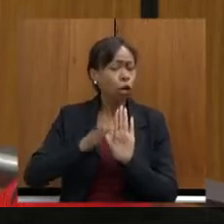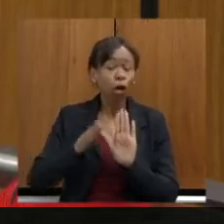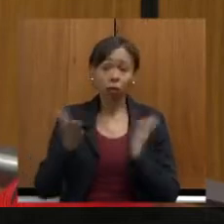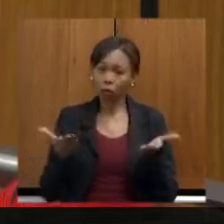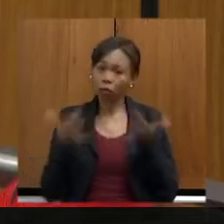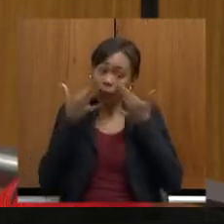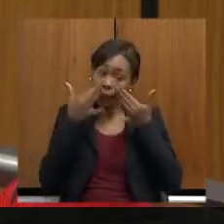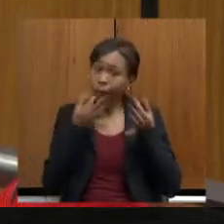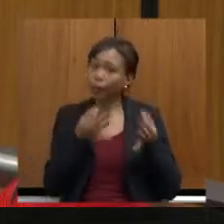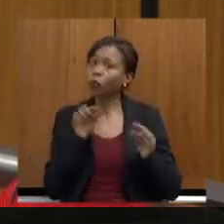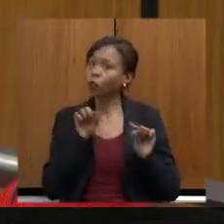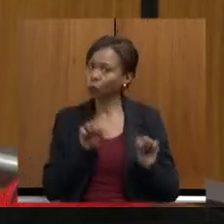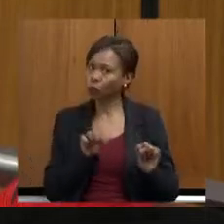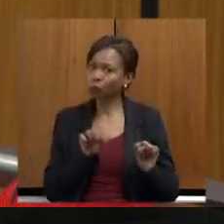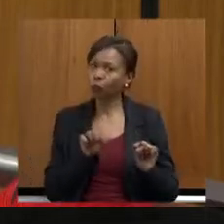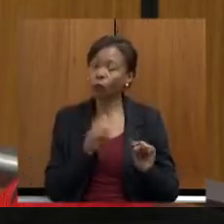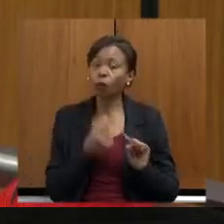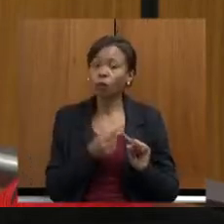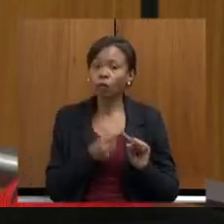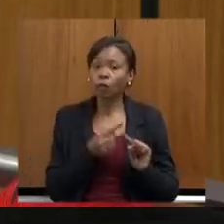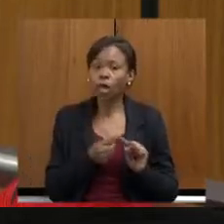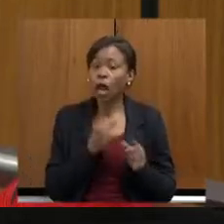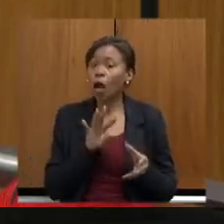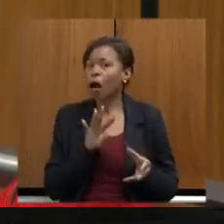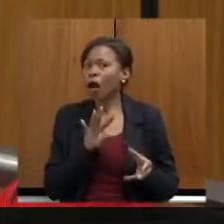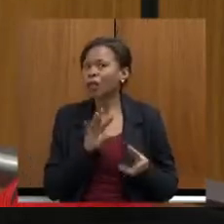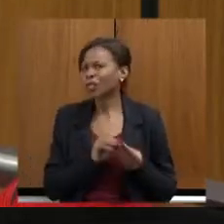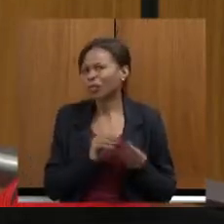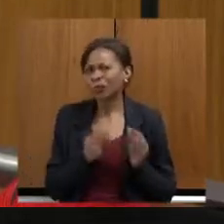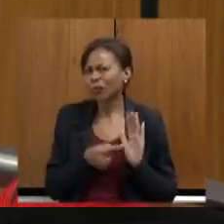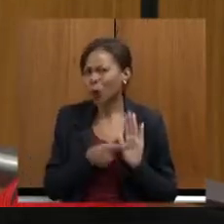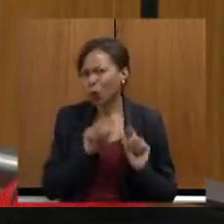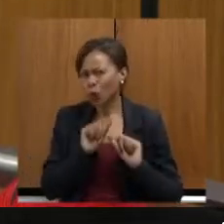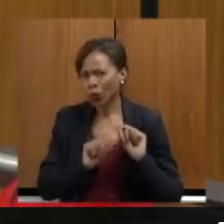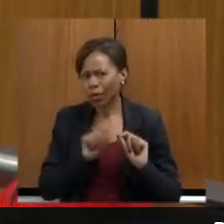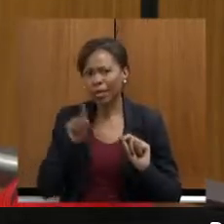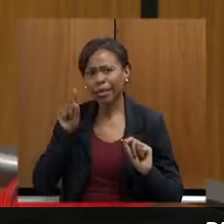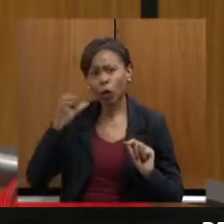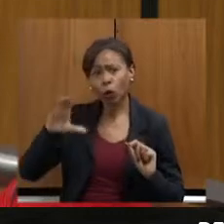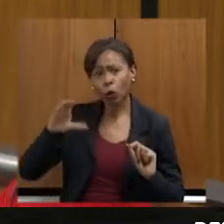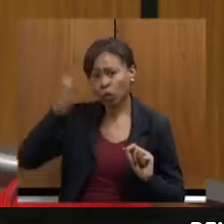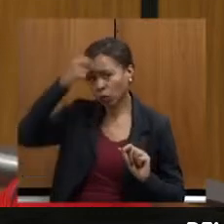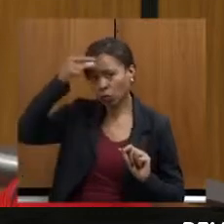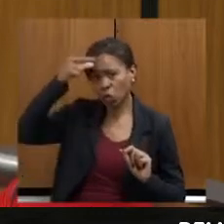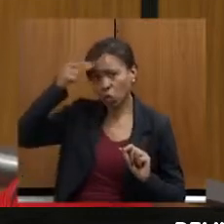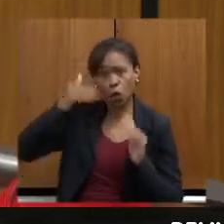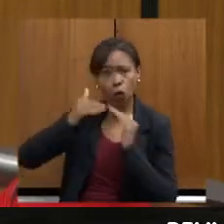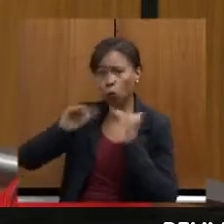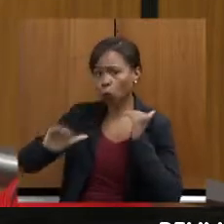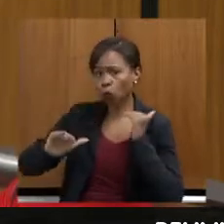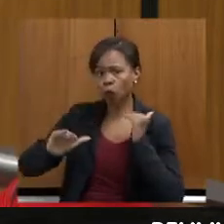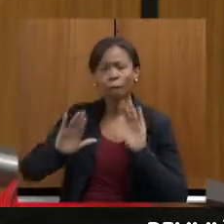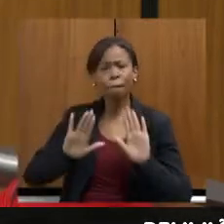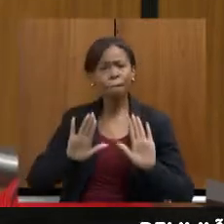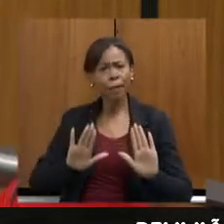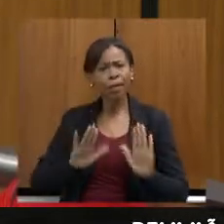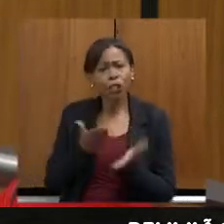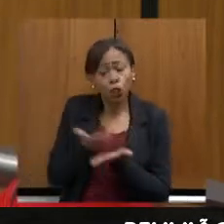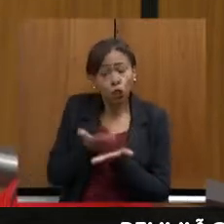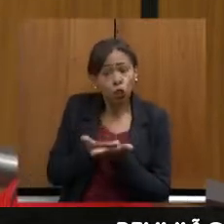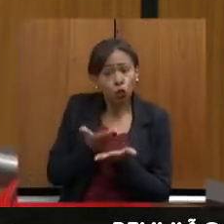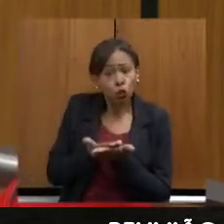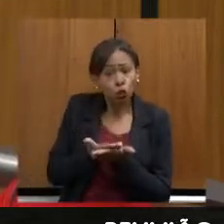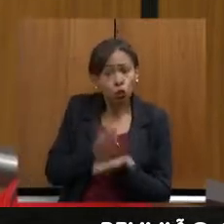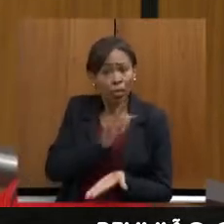isso né porque ali a síntese é que a prefeito a prefeita de Contagem discordou Mas quem tem estudo